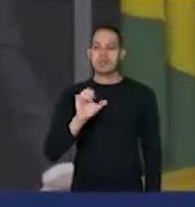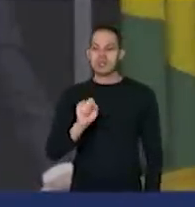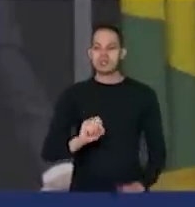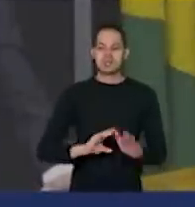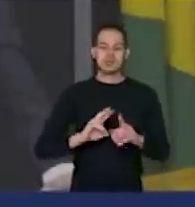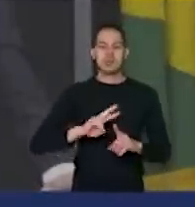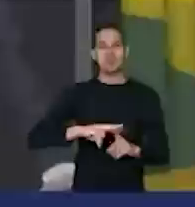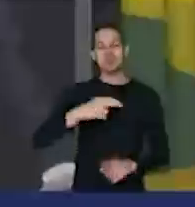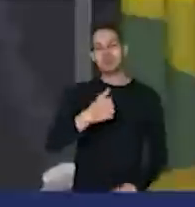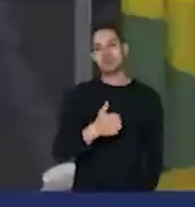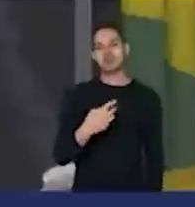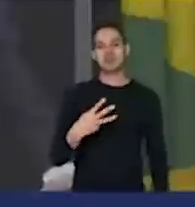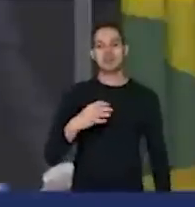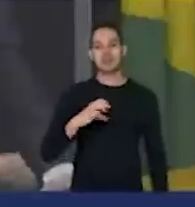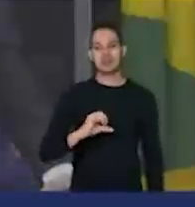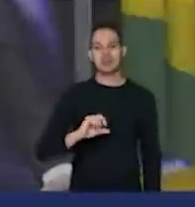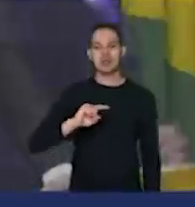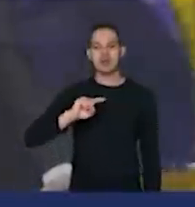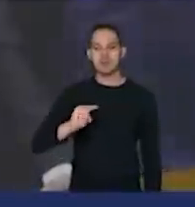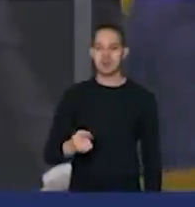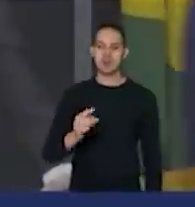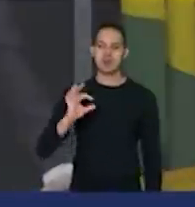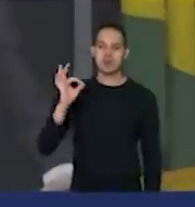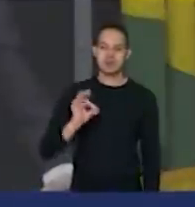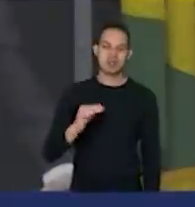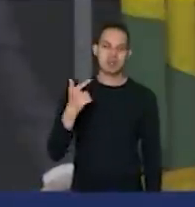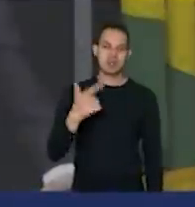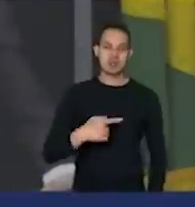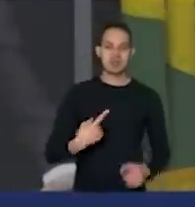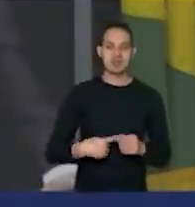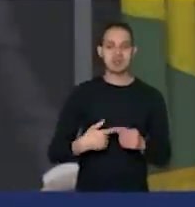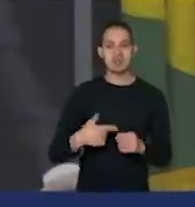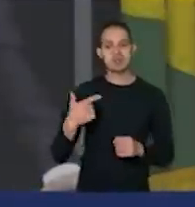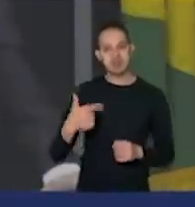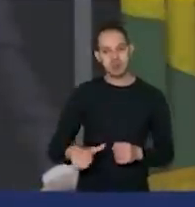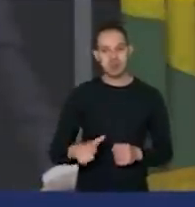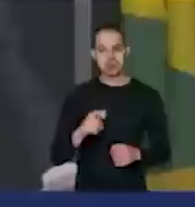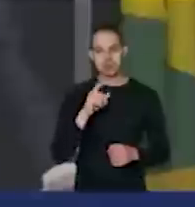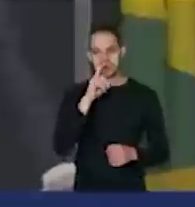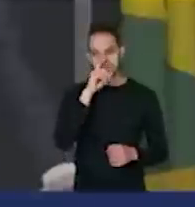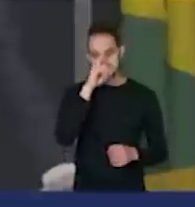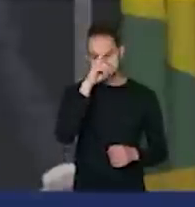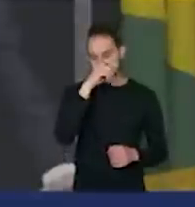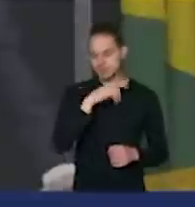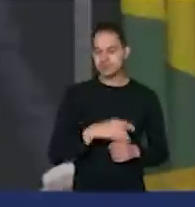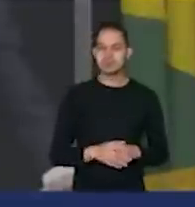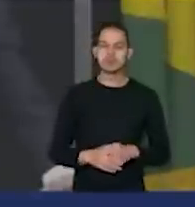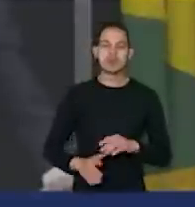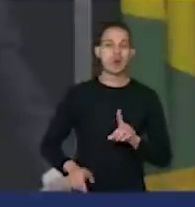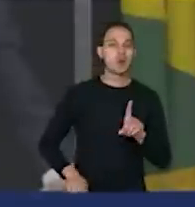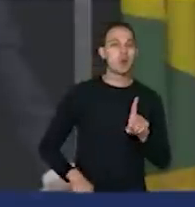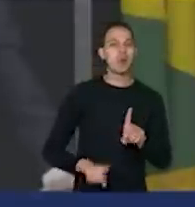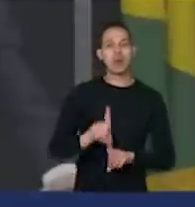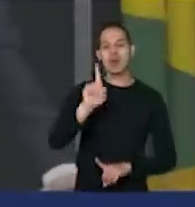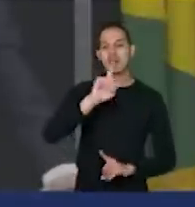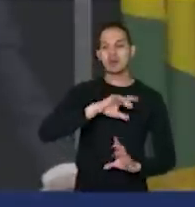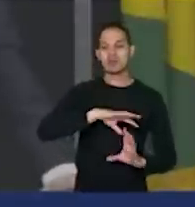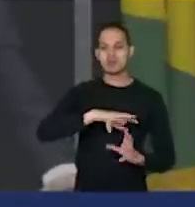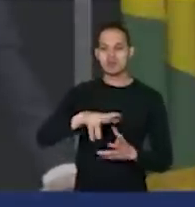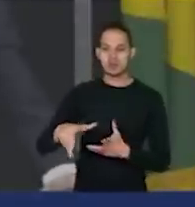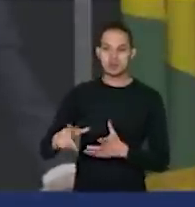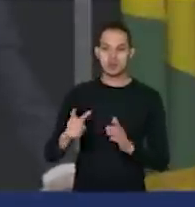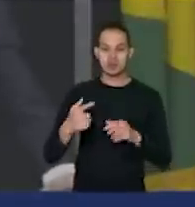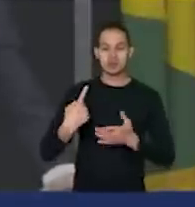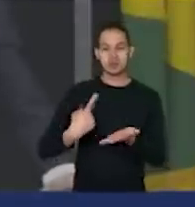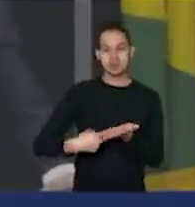39.000%. Igarapé Grande, mais uma vez eu repito nessa tribuna, nós batemos o recorde mundial de consultas